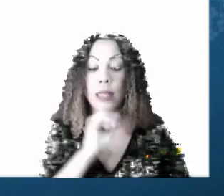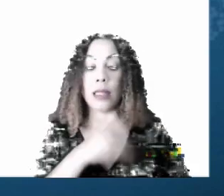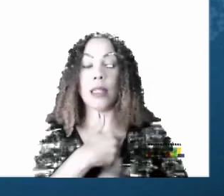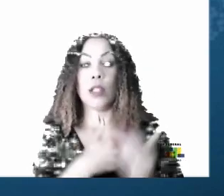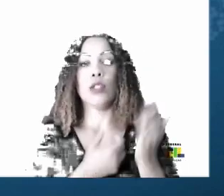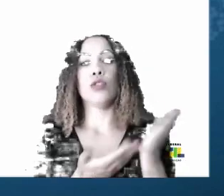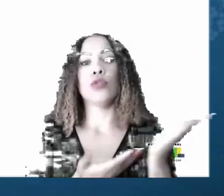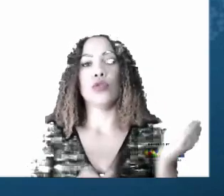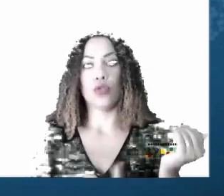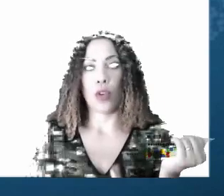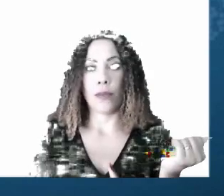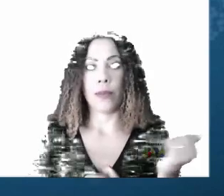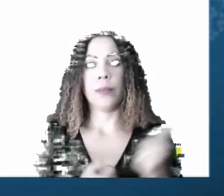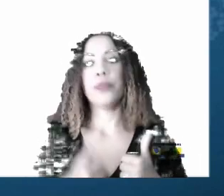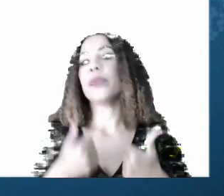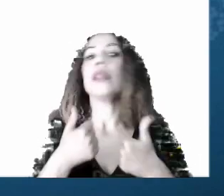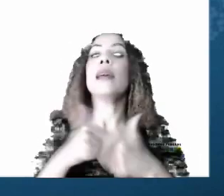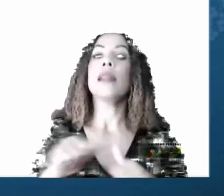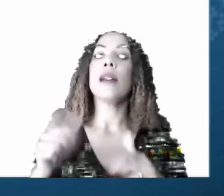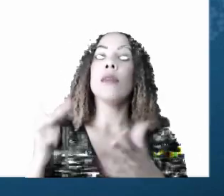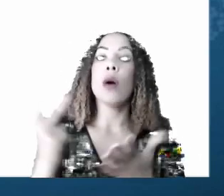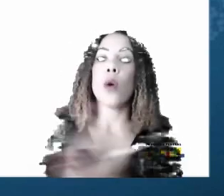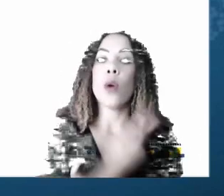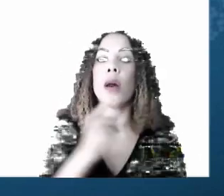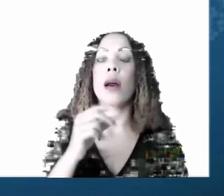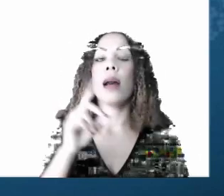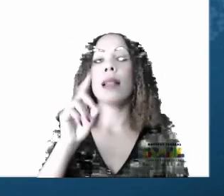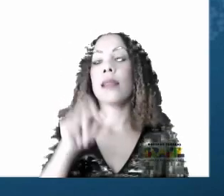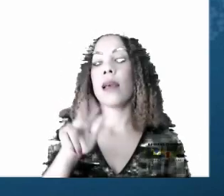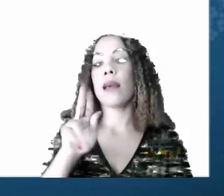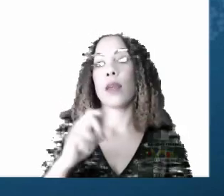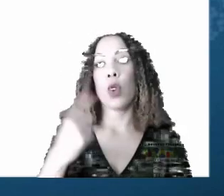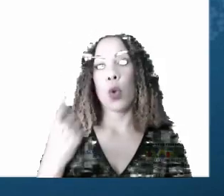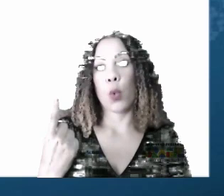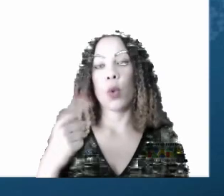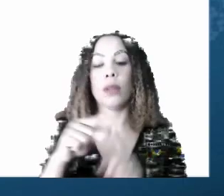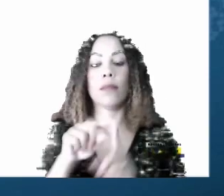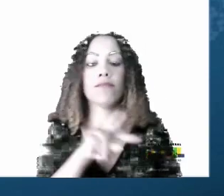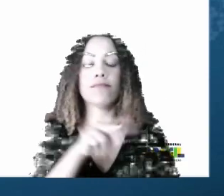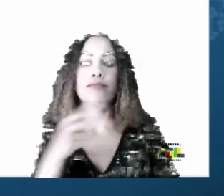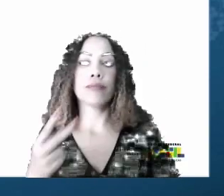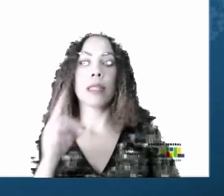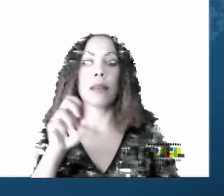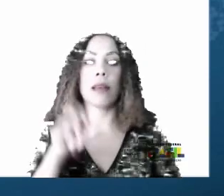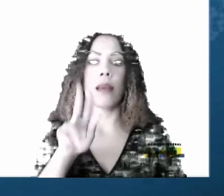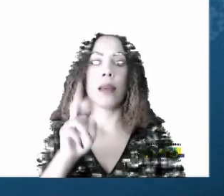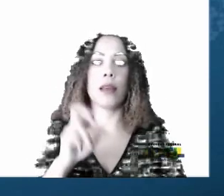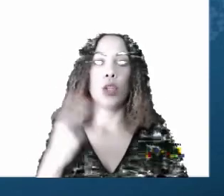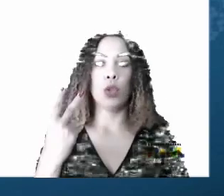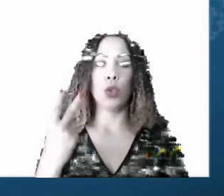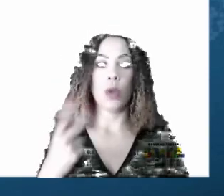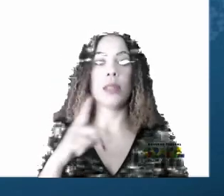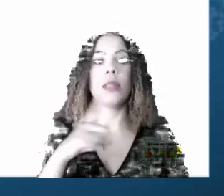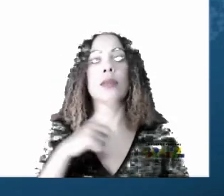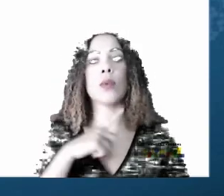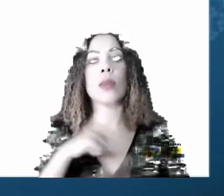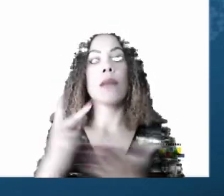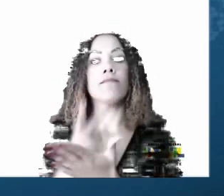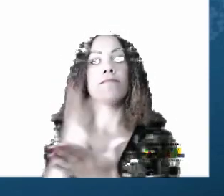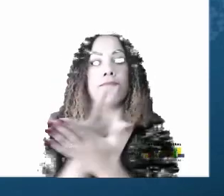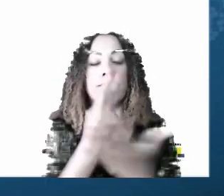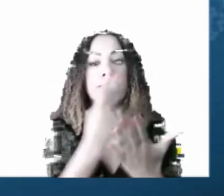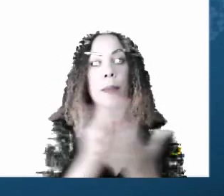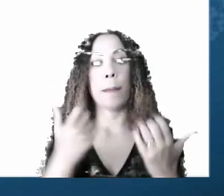estava acontecendo a virada, né, do dengue 1 para o dengue 2, ou seja, isso tem um potencial explosivo em termos de incidência. Então, a partir